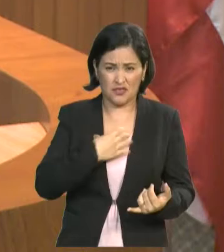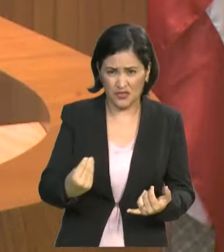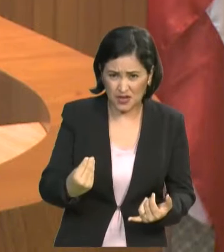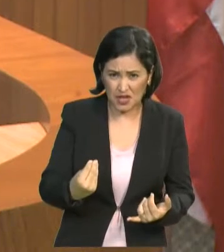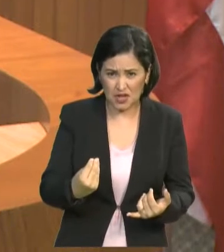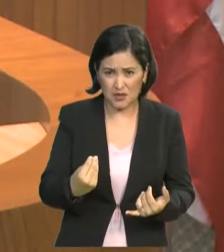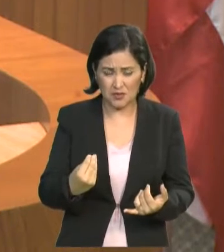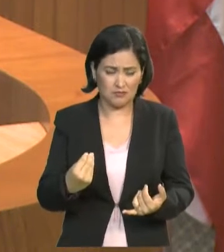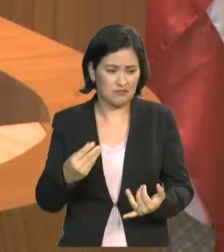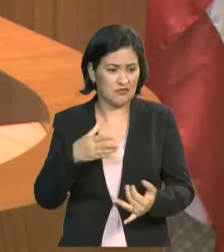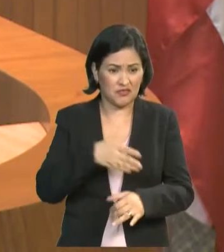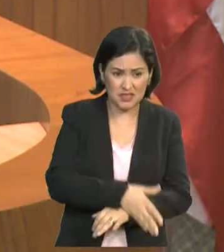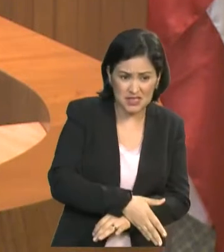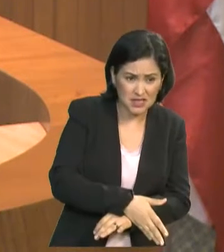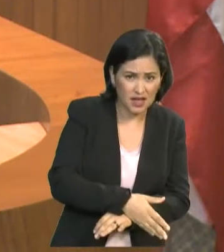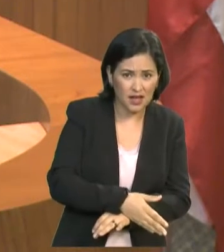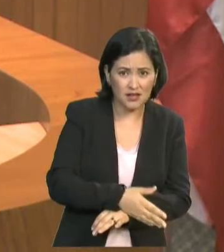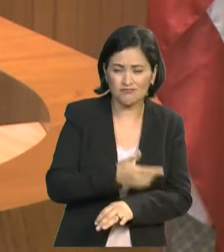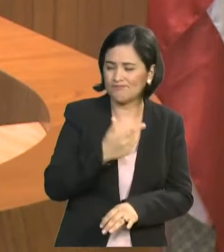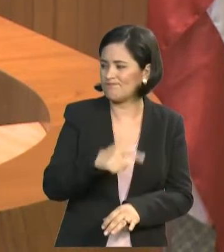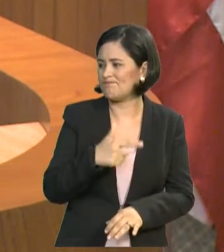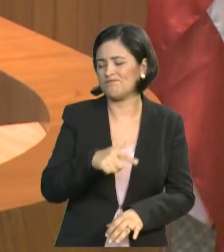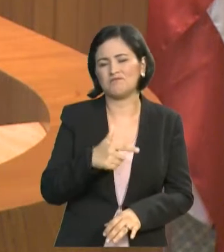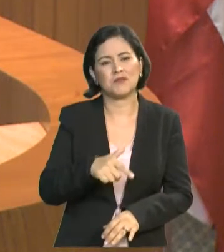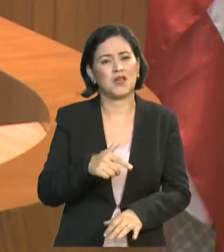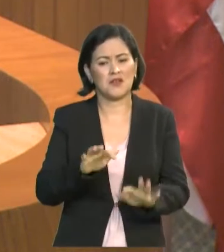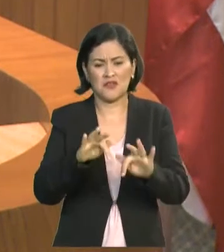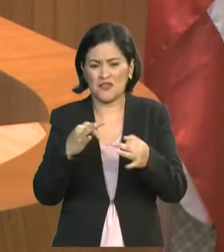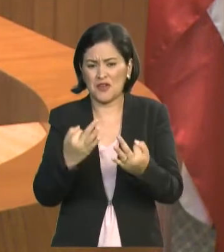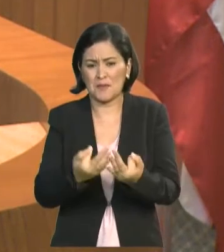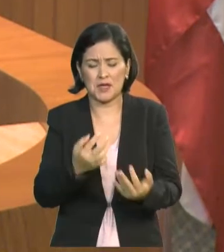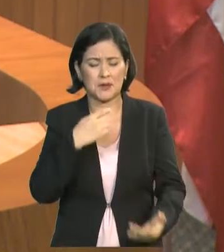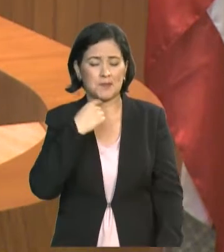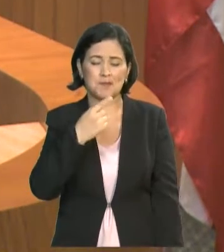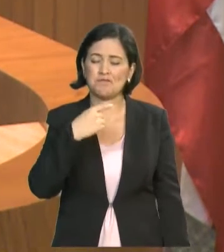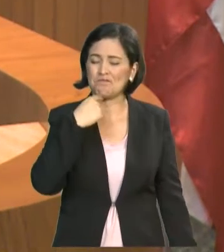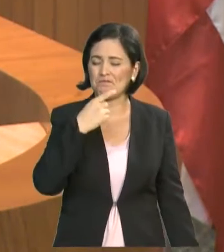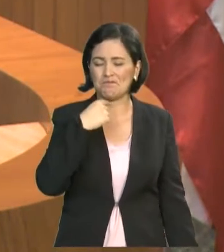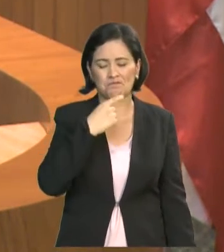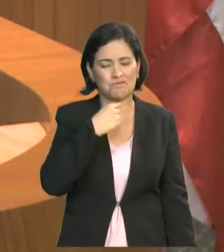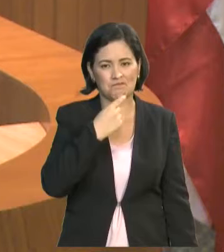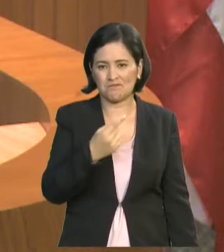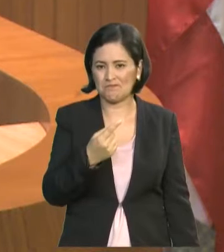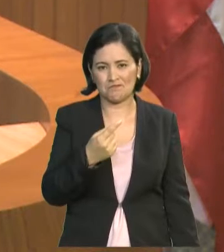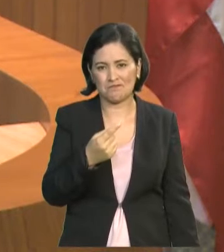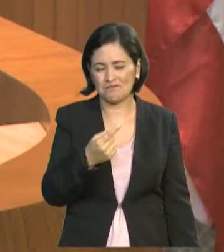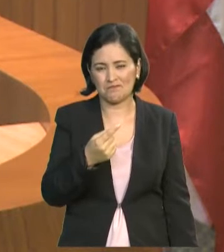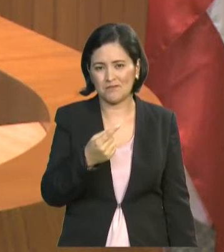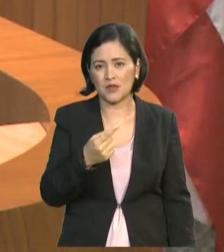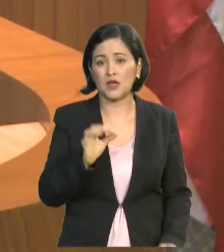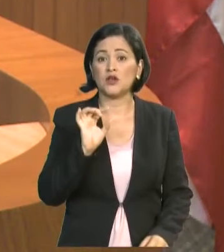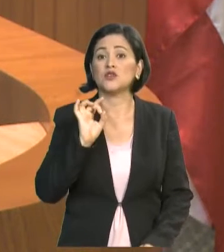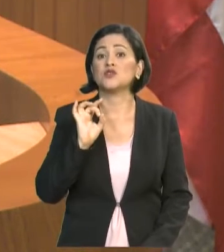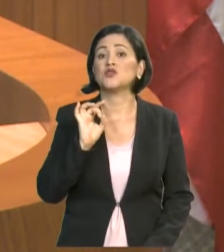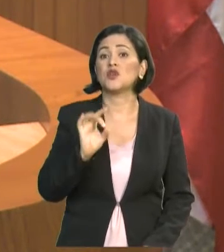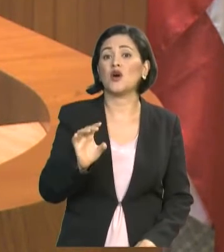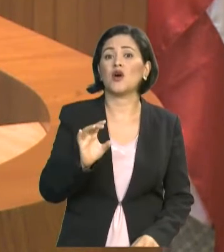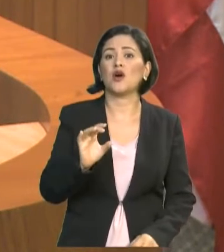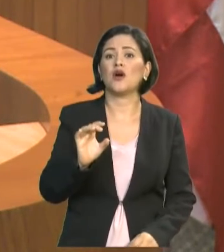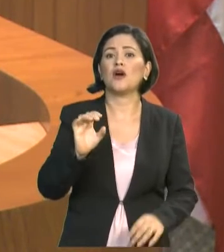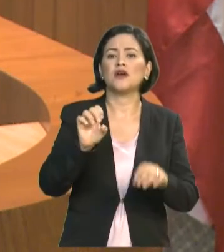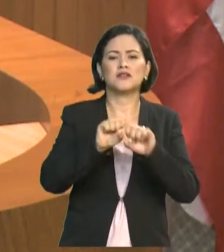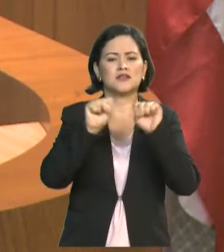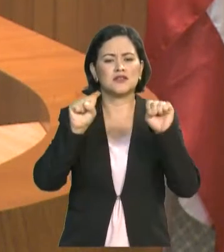comunidades religiosas, deputada Mical, que estão sempre presentes nas unidades prisionais, elas têm recebido o apoio de todo o